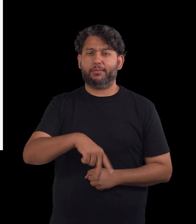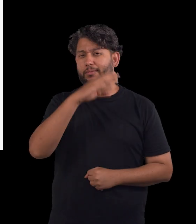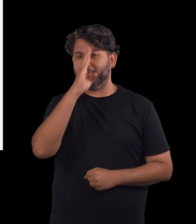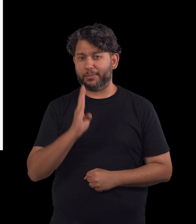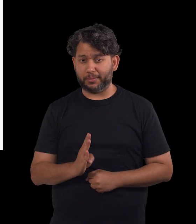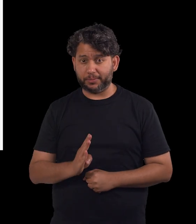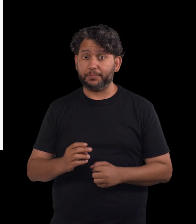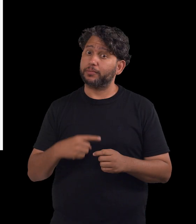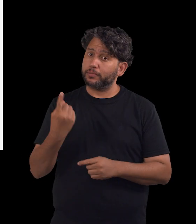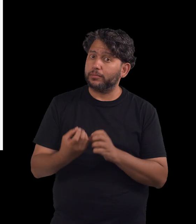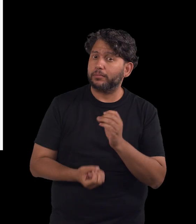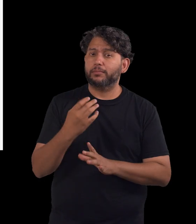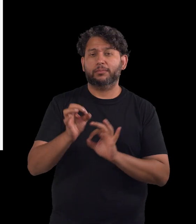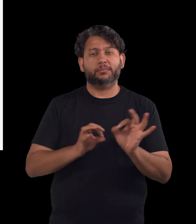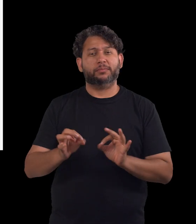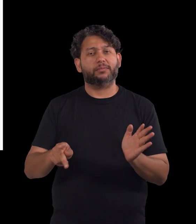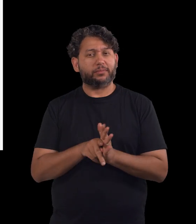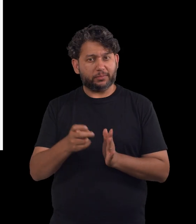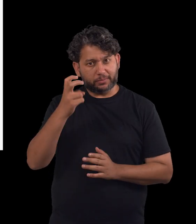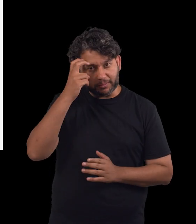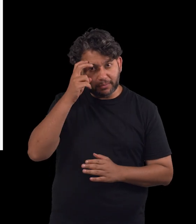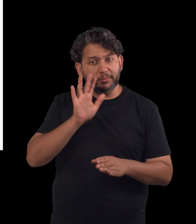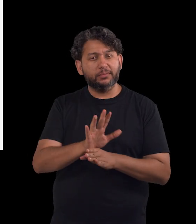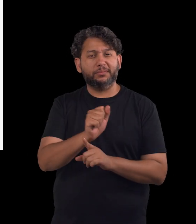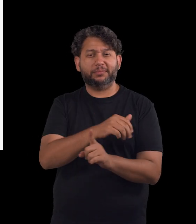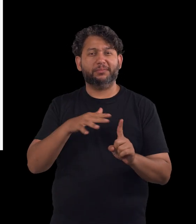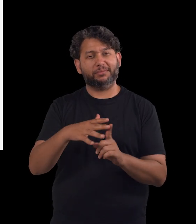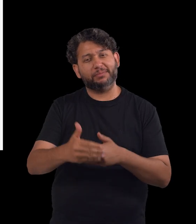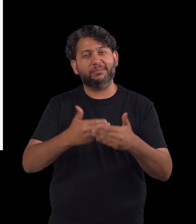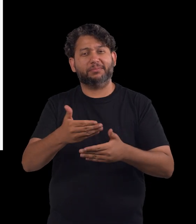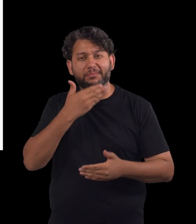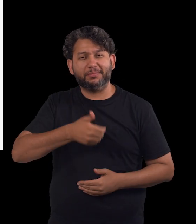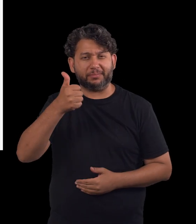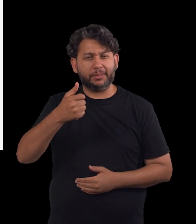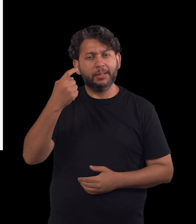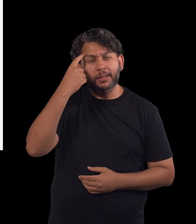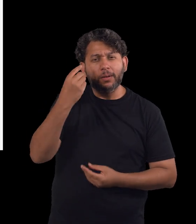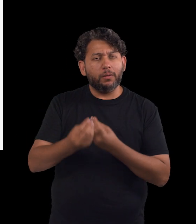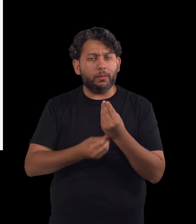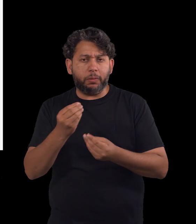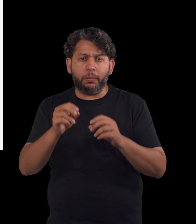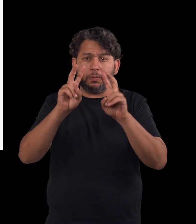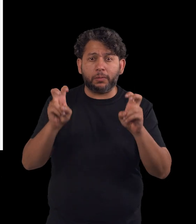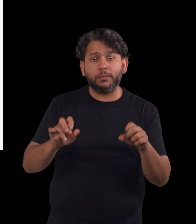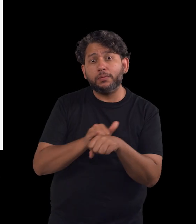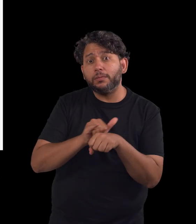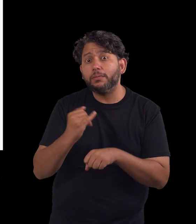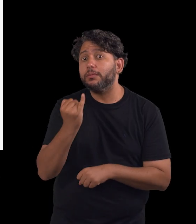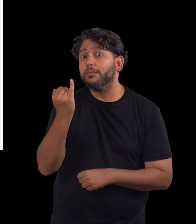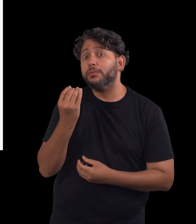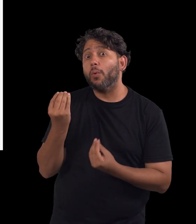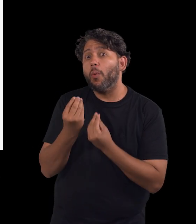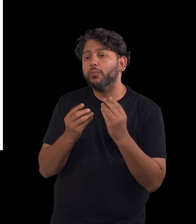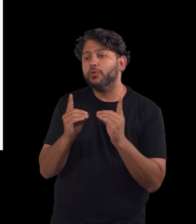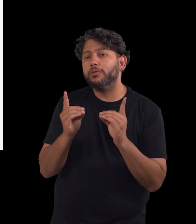mercado brasileiro. Promovemos projetos culturais de impacto social, sempre pensando em como trabalhar temas urgentes de